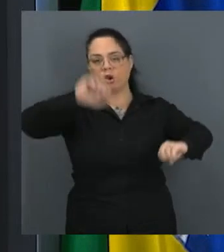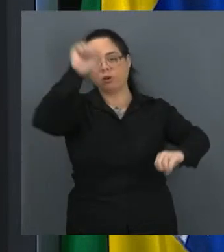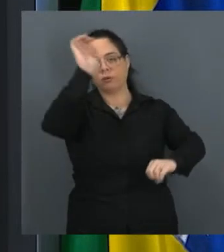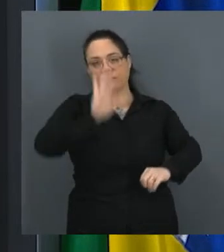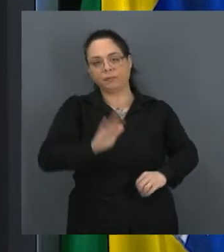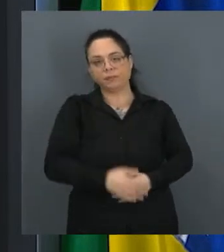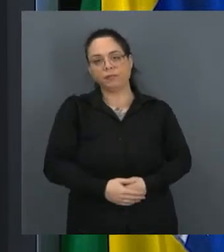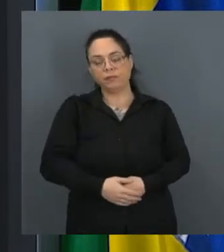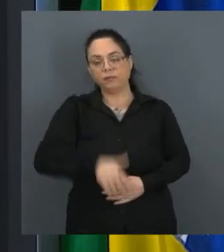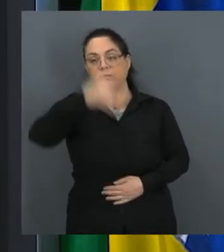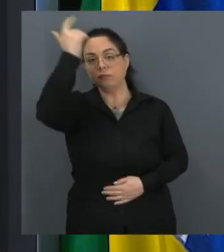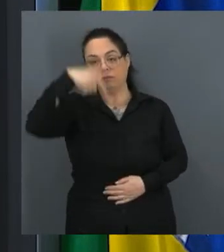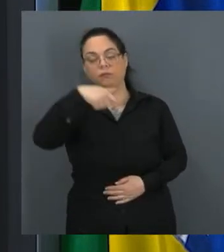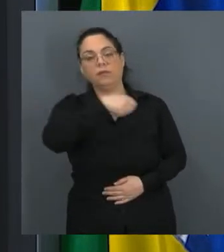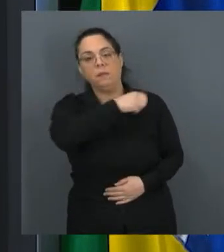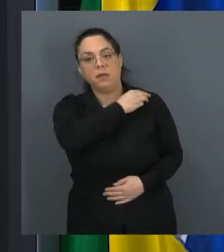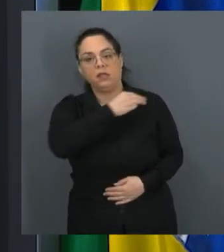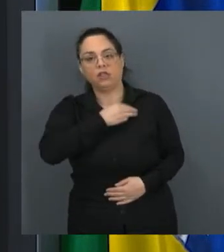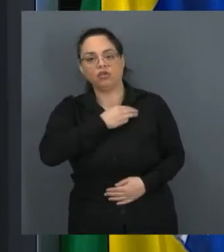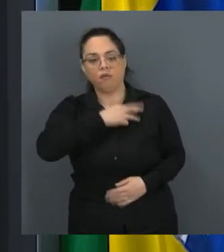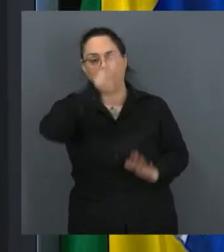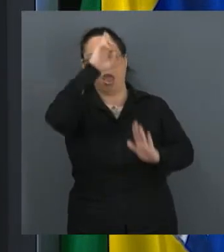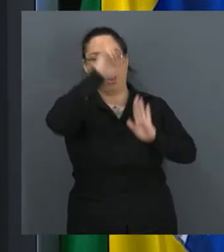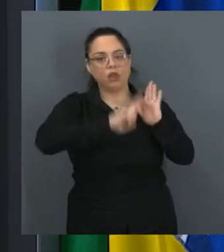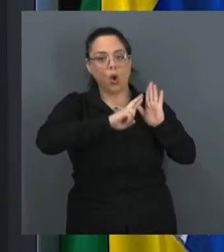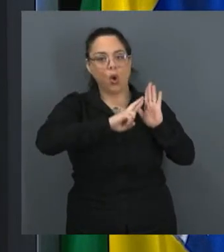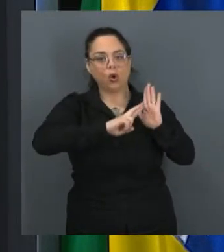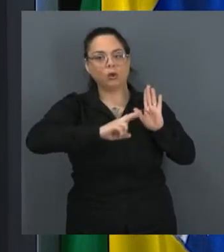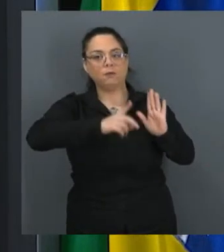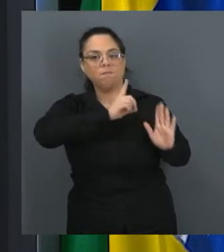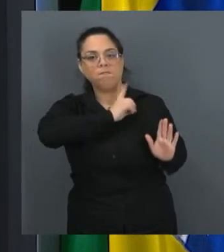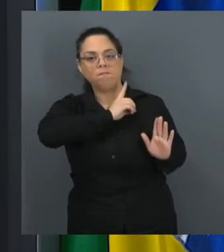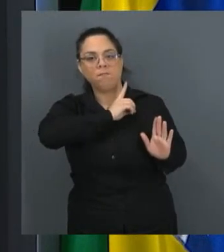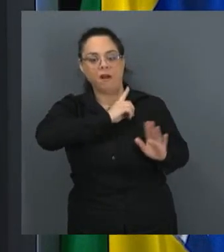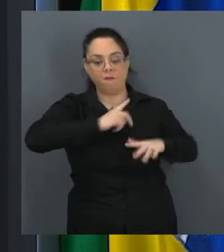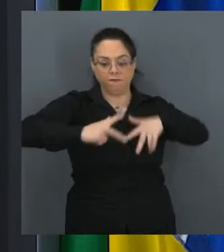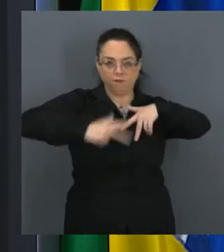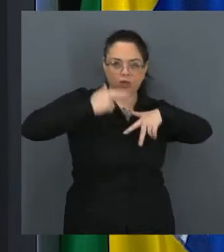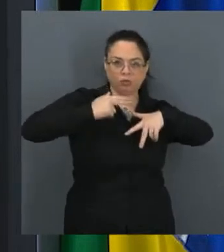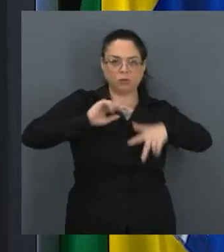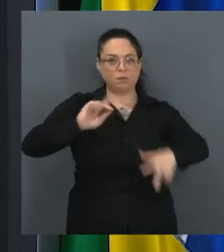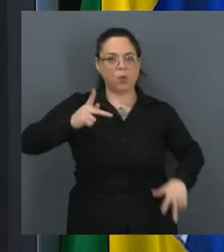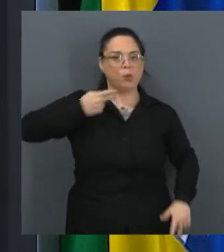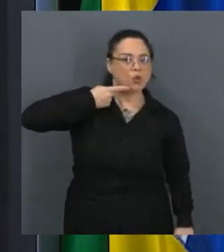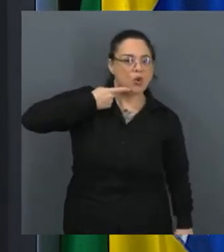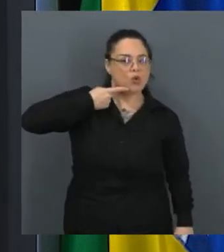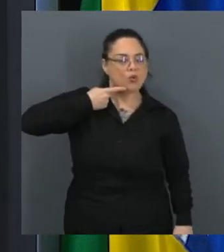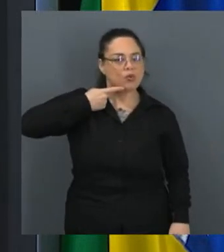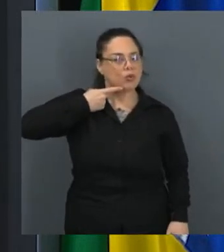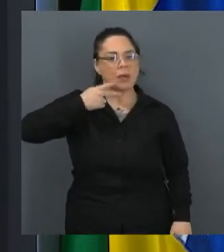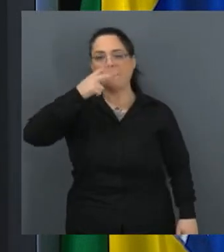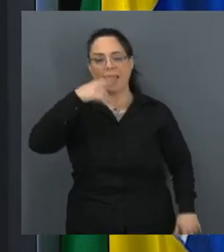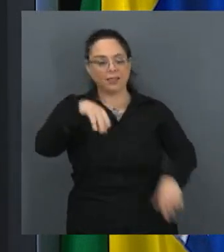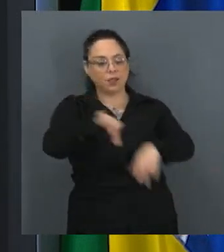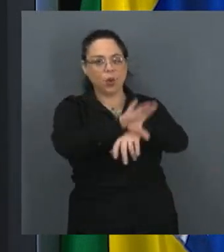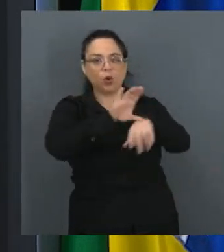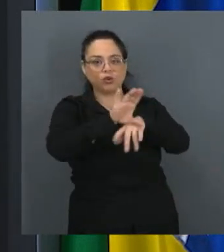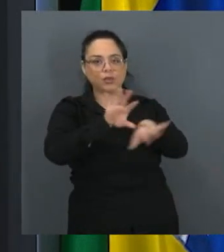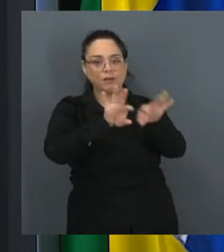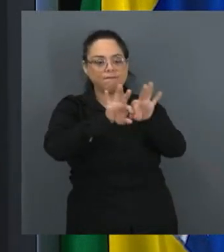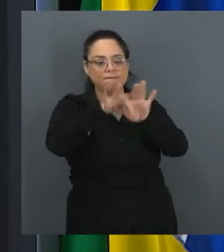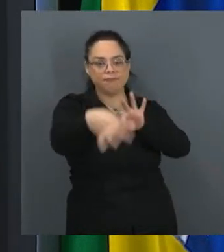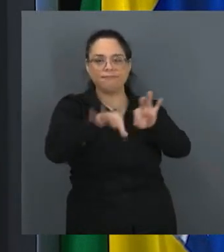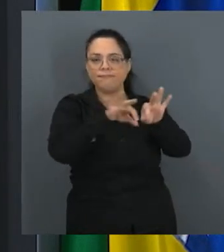é o relator, ele é o delegado, ele é o promotor, ele é a vítima. Ou seja, rasgou a Constituição, o